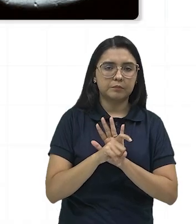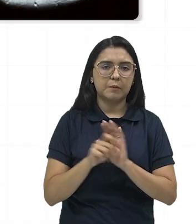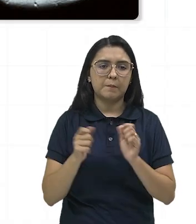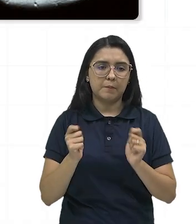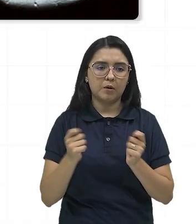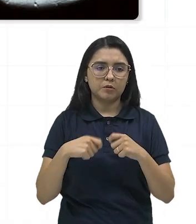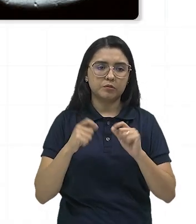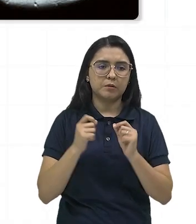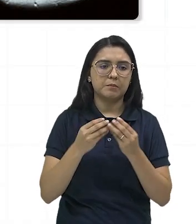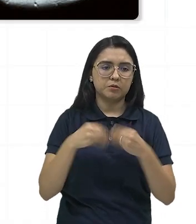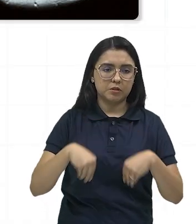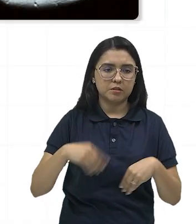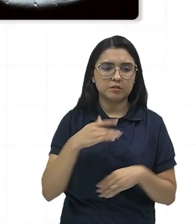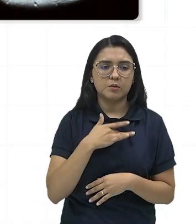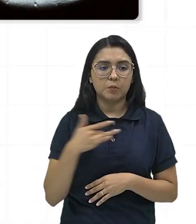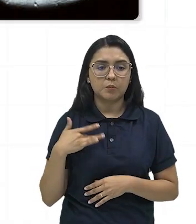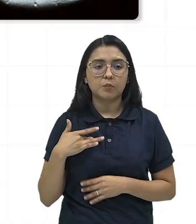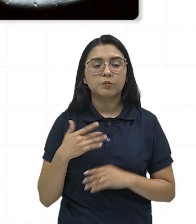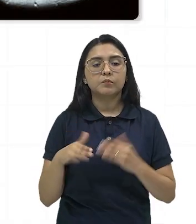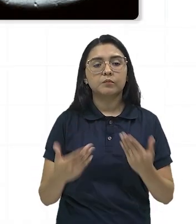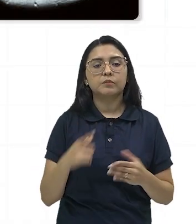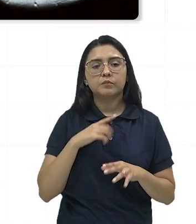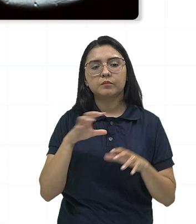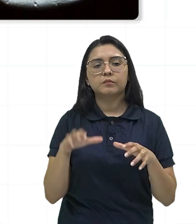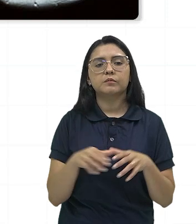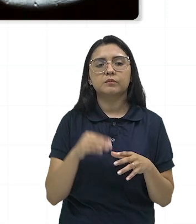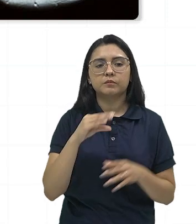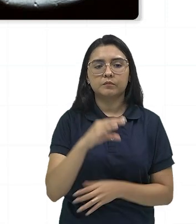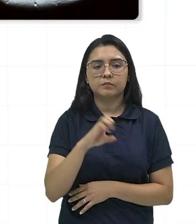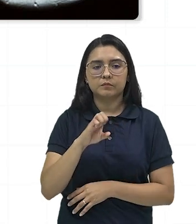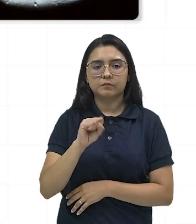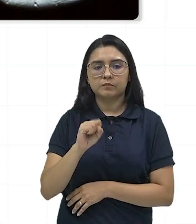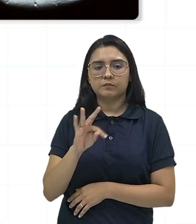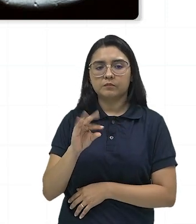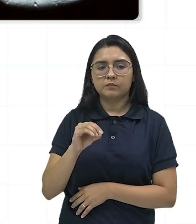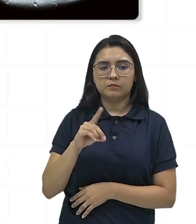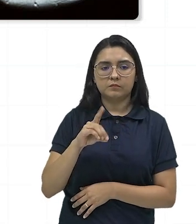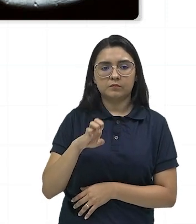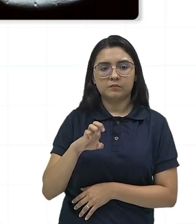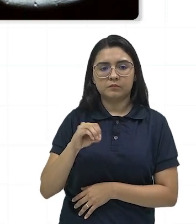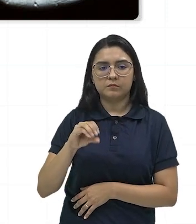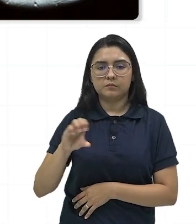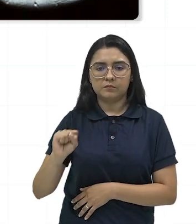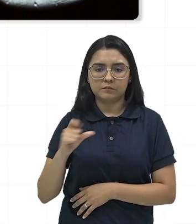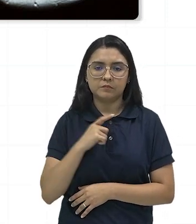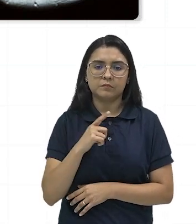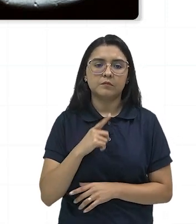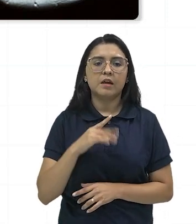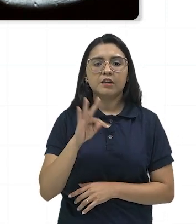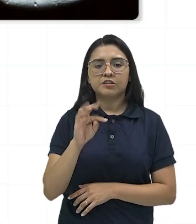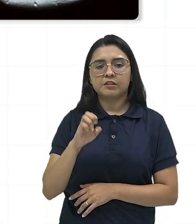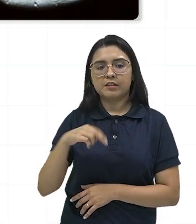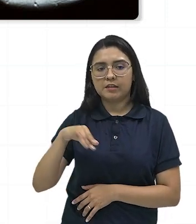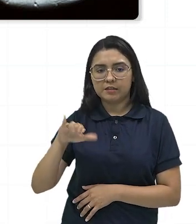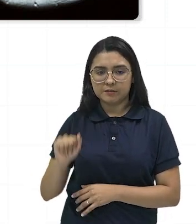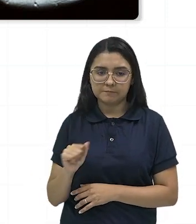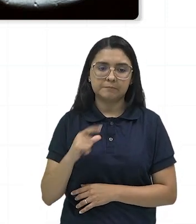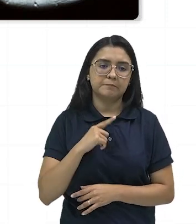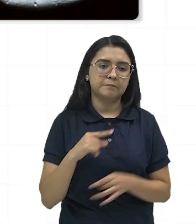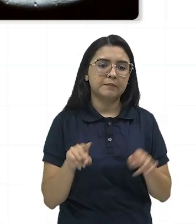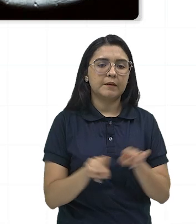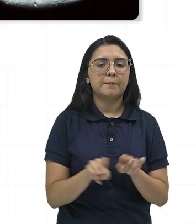de doença. Nós temos aí a classe dos cestódios e os representantes deles são as tênias, também conhecidas